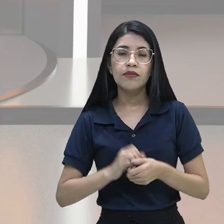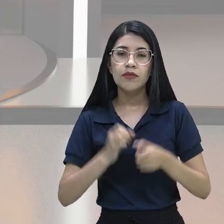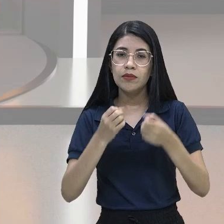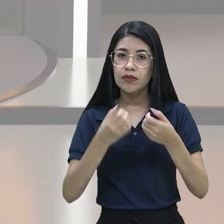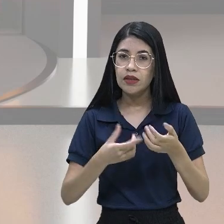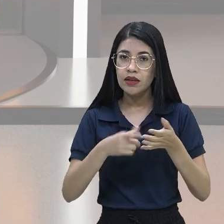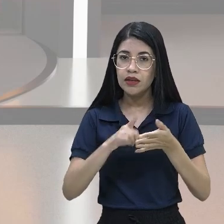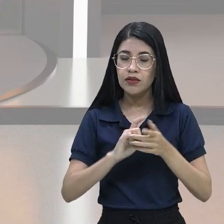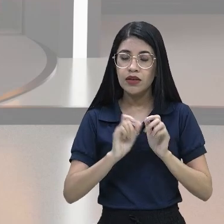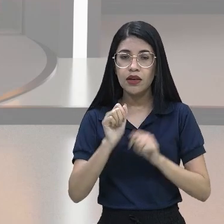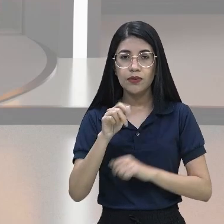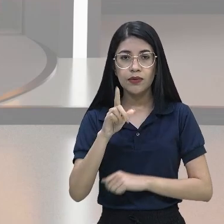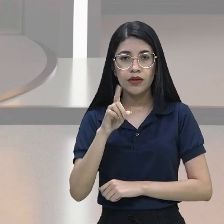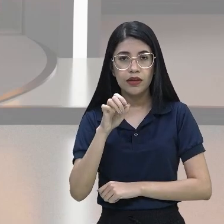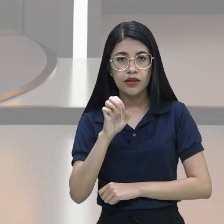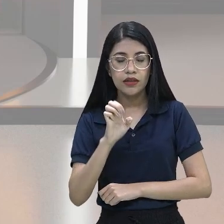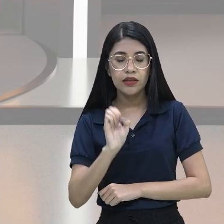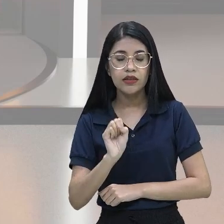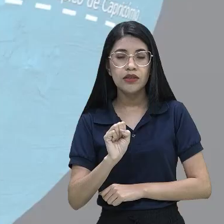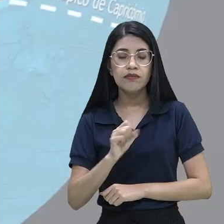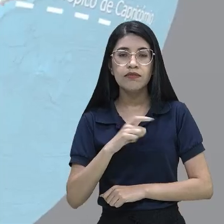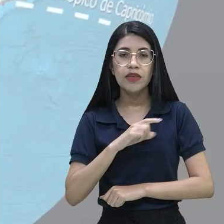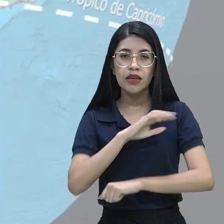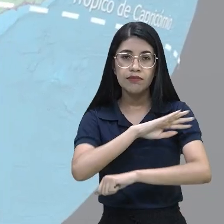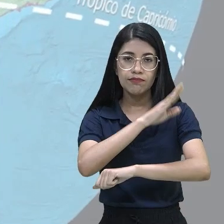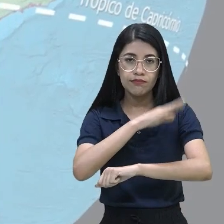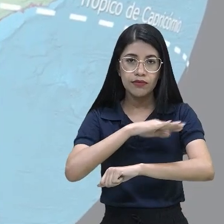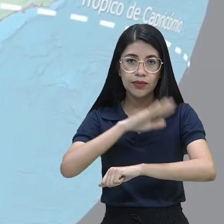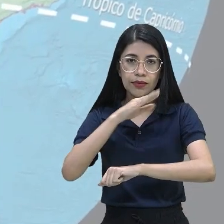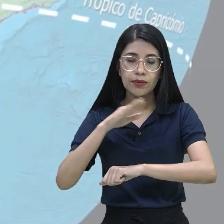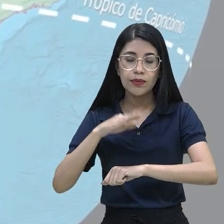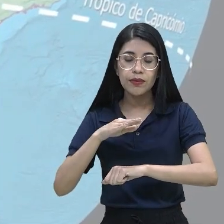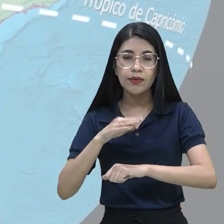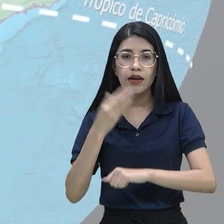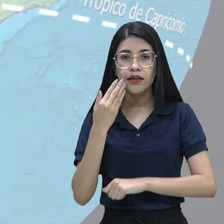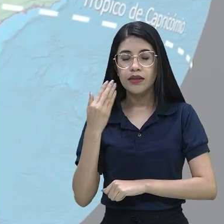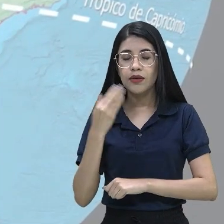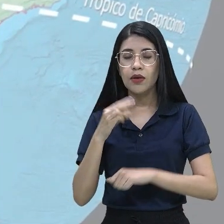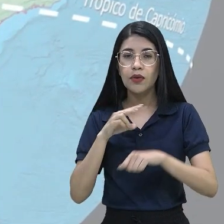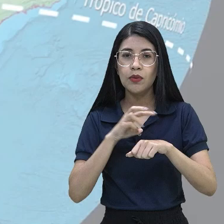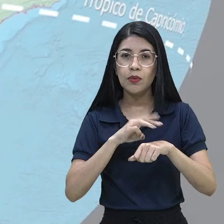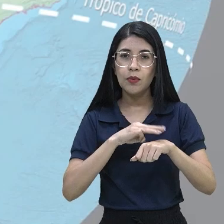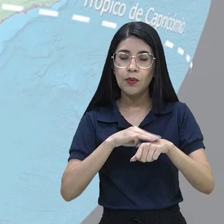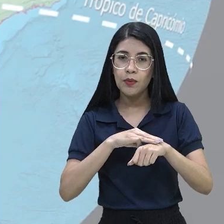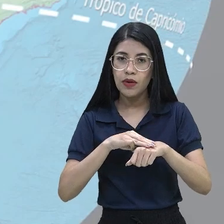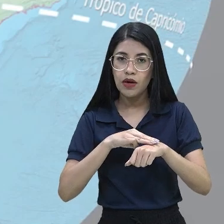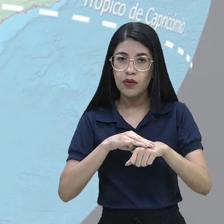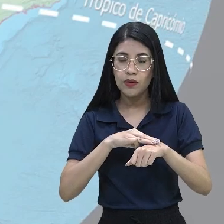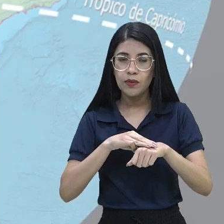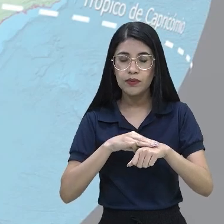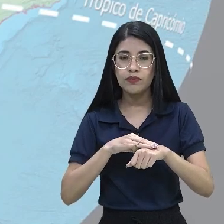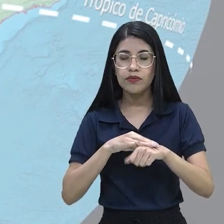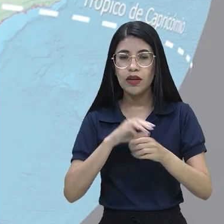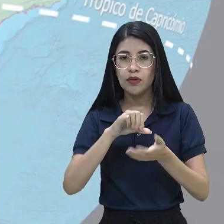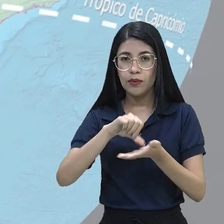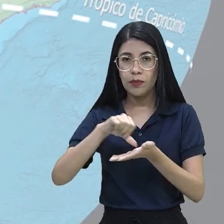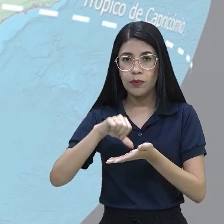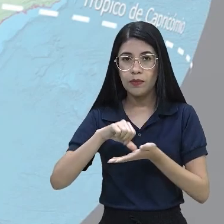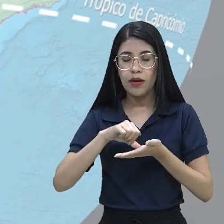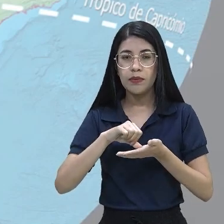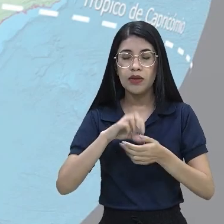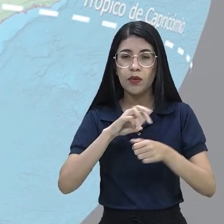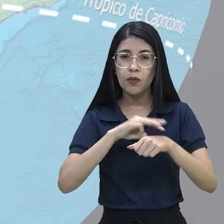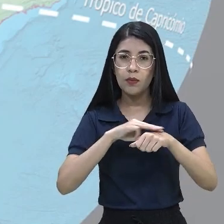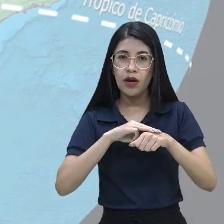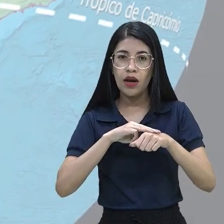Cordilheira dos Andes, né? Então, a gente tem aí nessa parte em marrom, em destaque para vocês. Então, toda essa área,